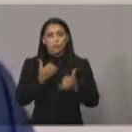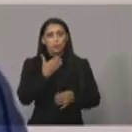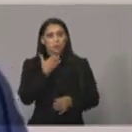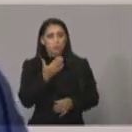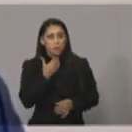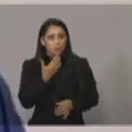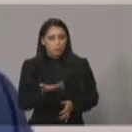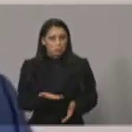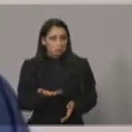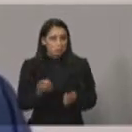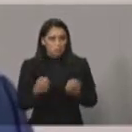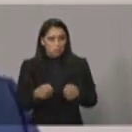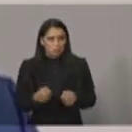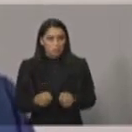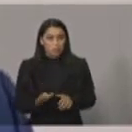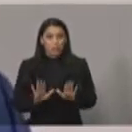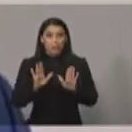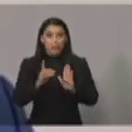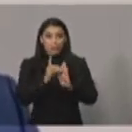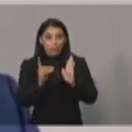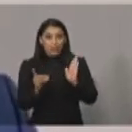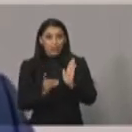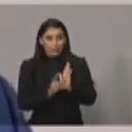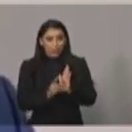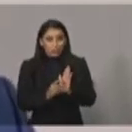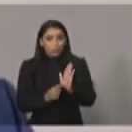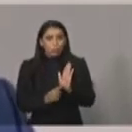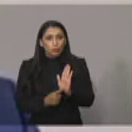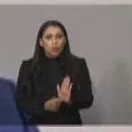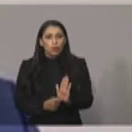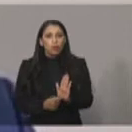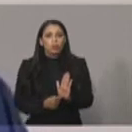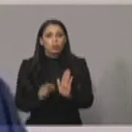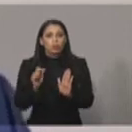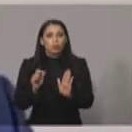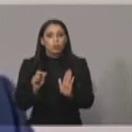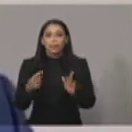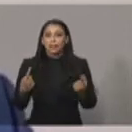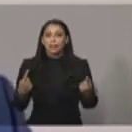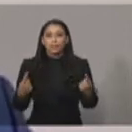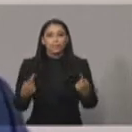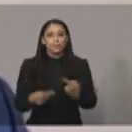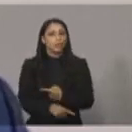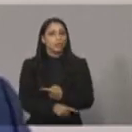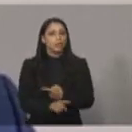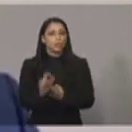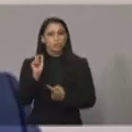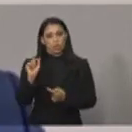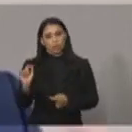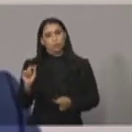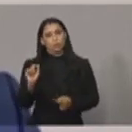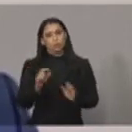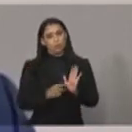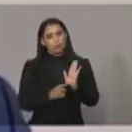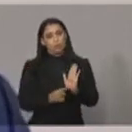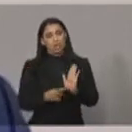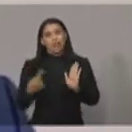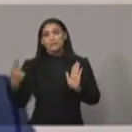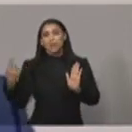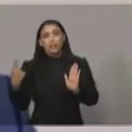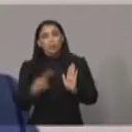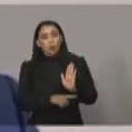No entanto, o conteúdo do Decreto 10.046 vai em direção diametralmente oposta a essa lógica. Ele viola os